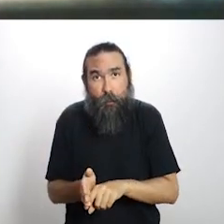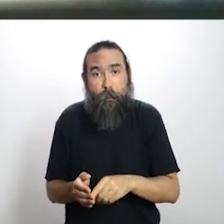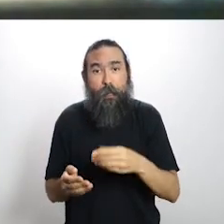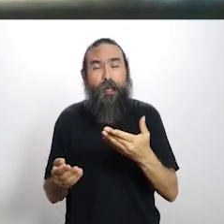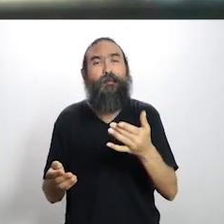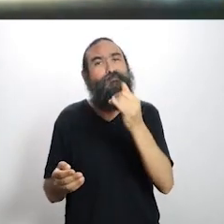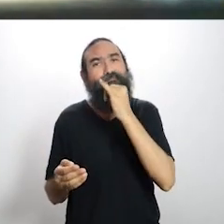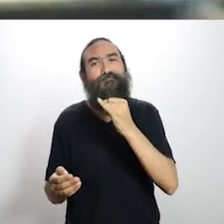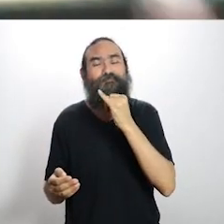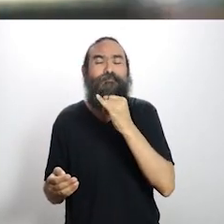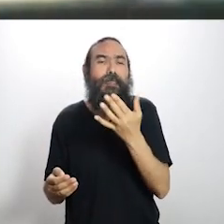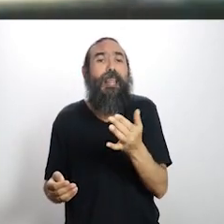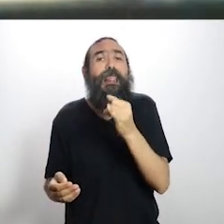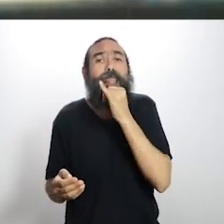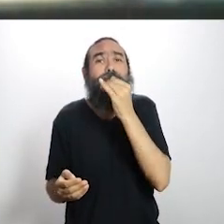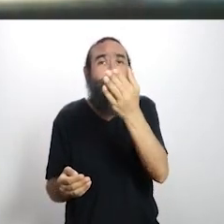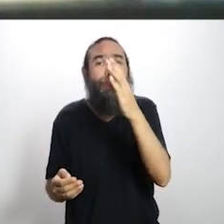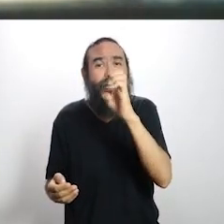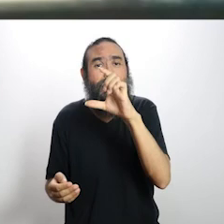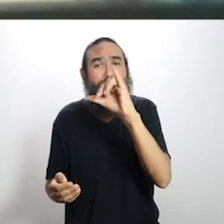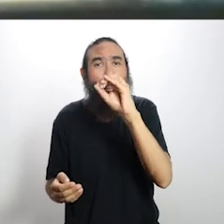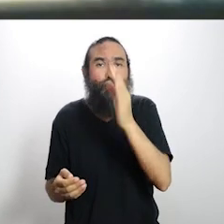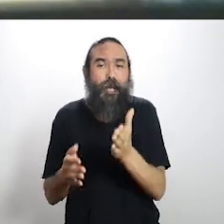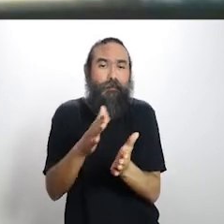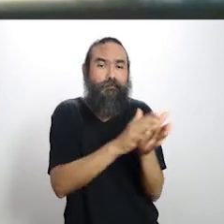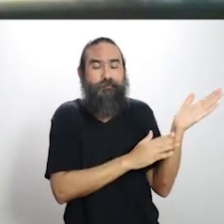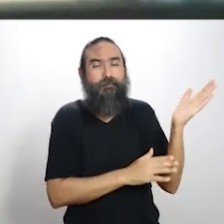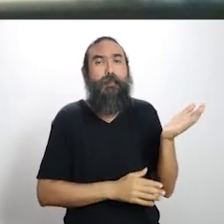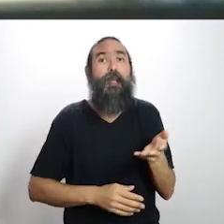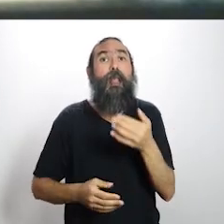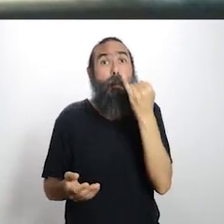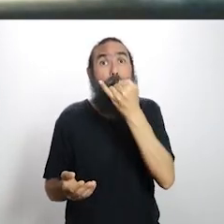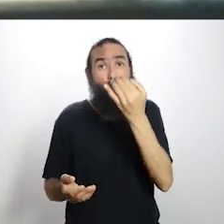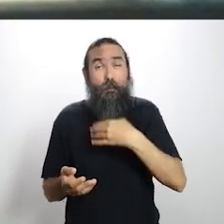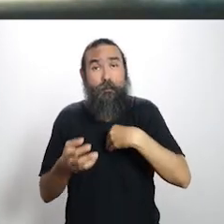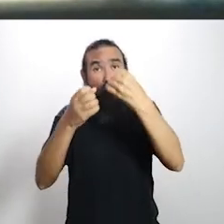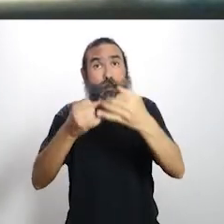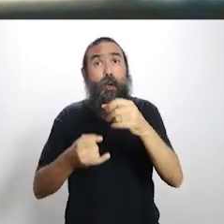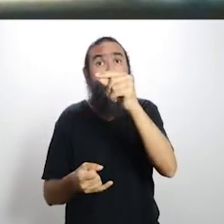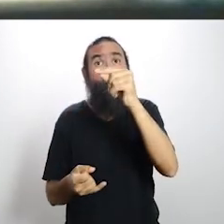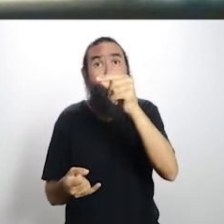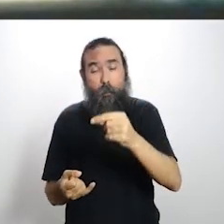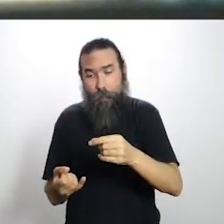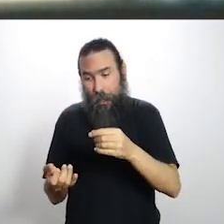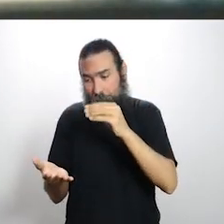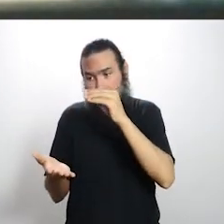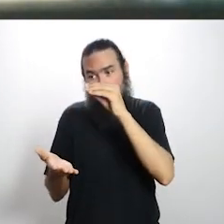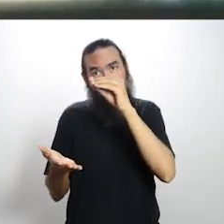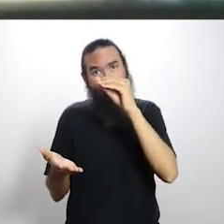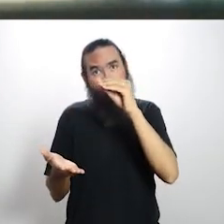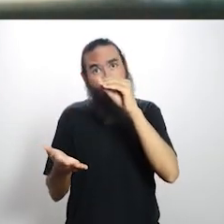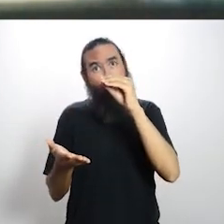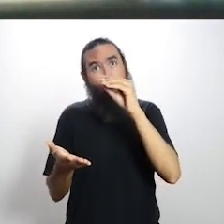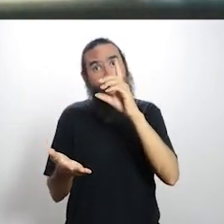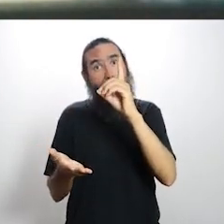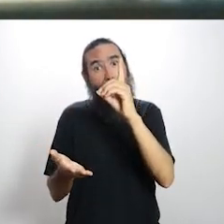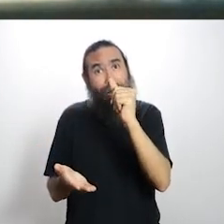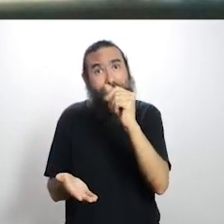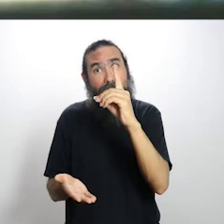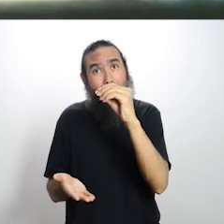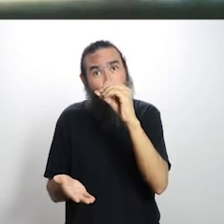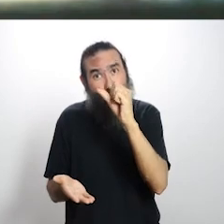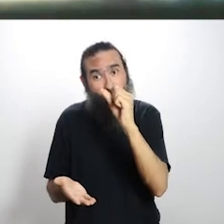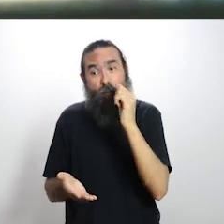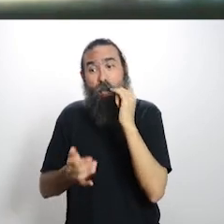de lei Aldir Blanc né da lei Aldir Blanc para que haja meio que um padrão e não exponham as pessoas também